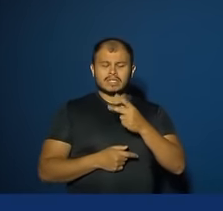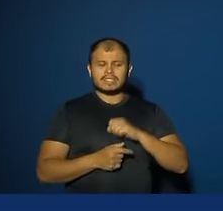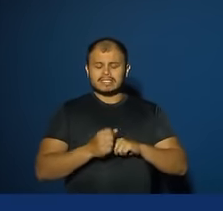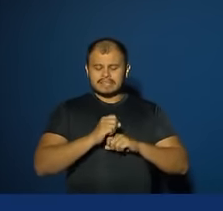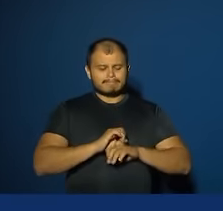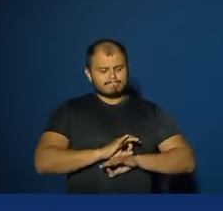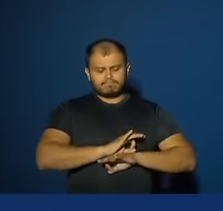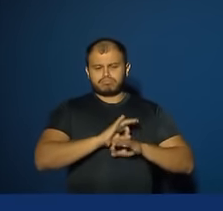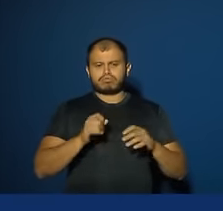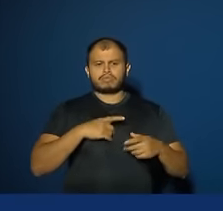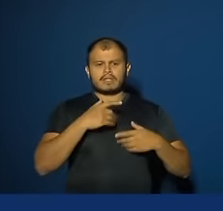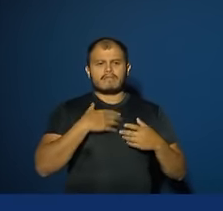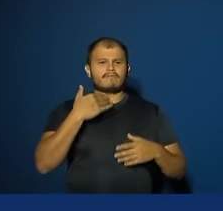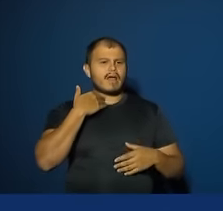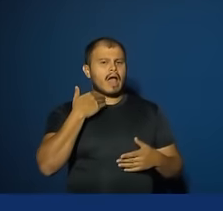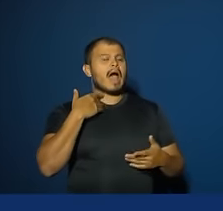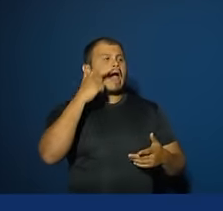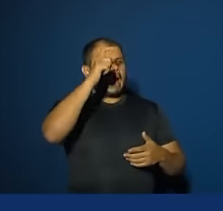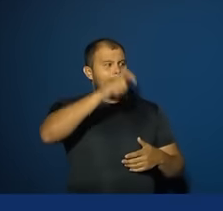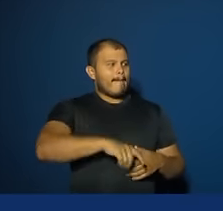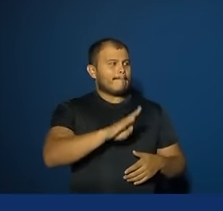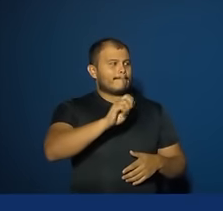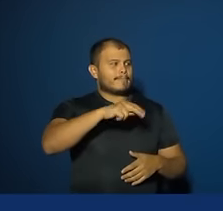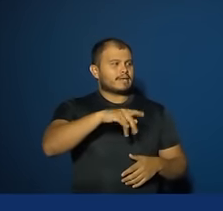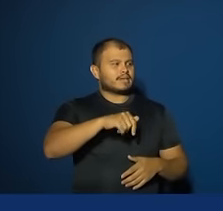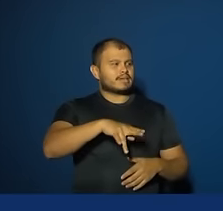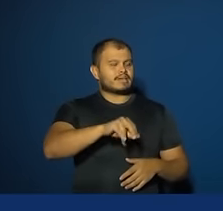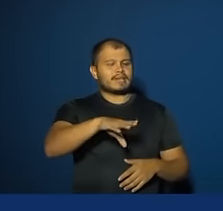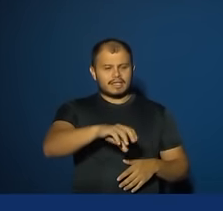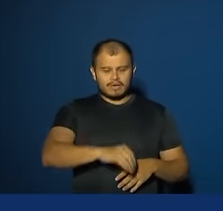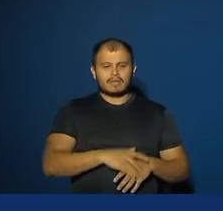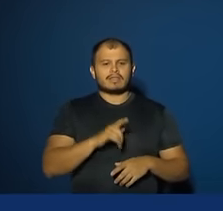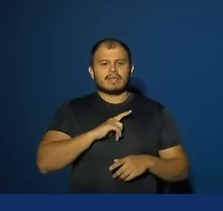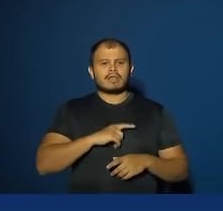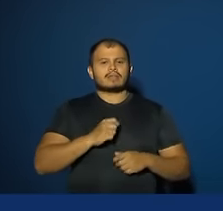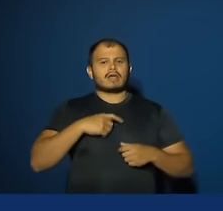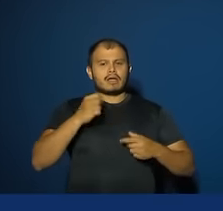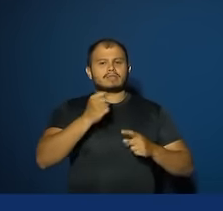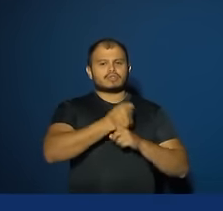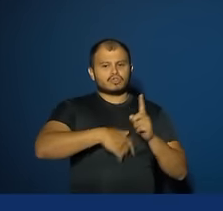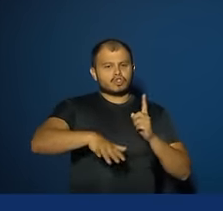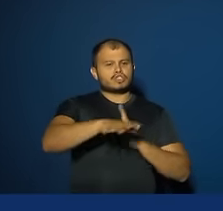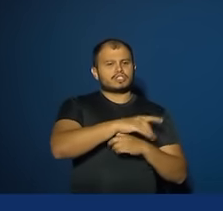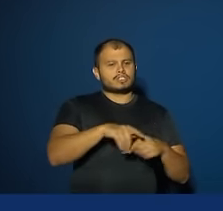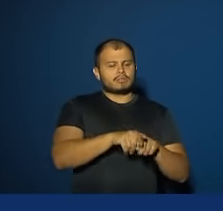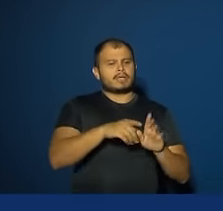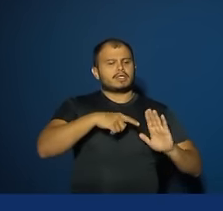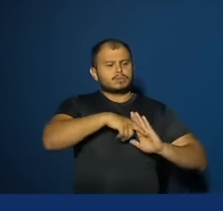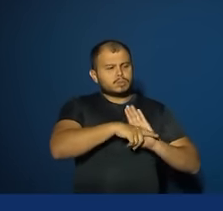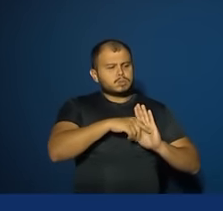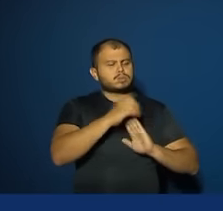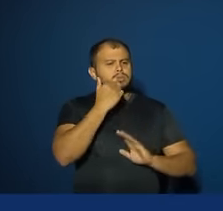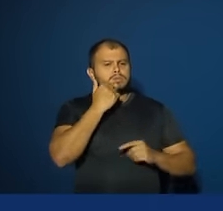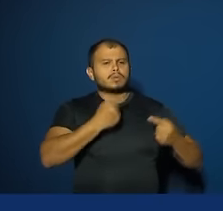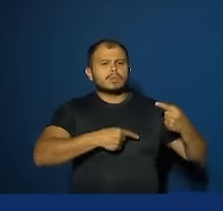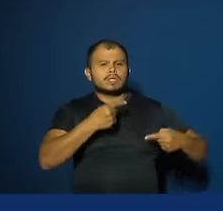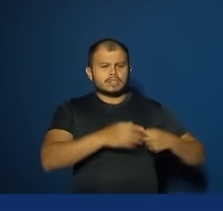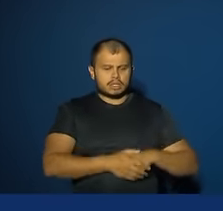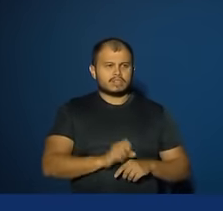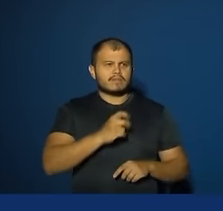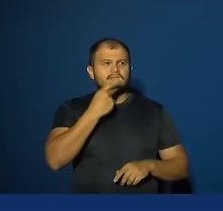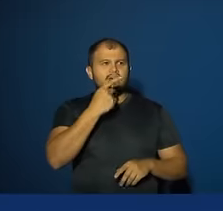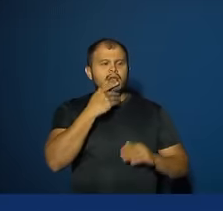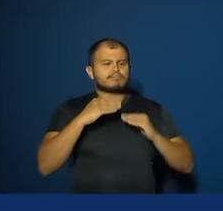na sua posição você con banqueiro André Steves banqueiro André Stevens tá pensando em sociologia e ciência política quando você fala em consensos